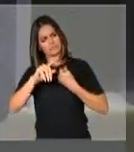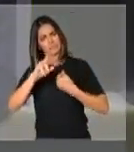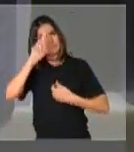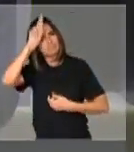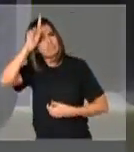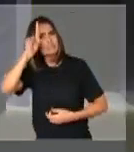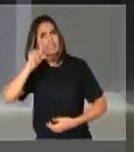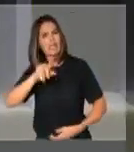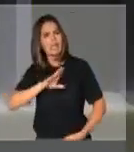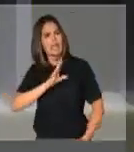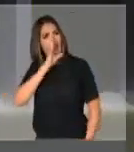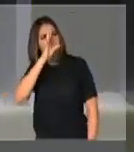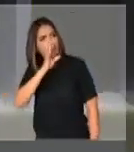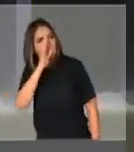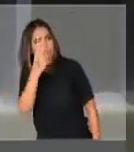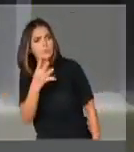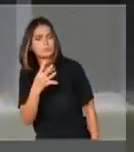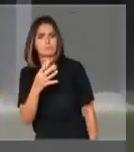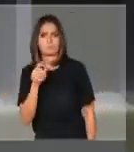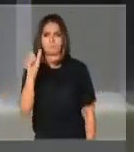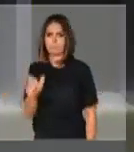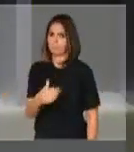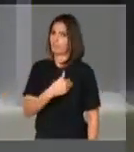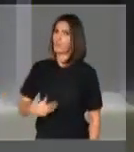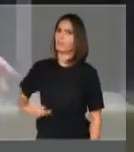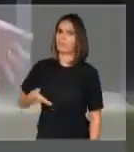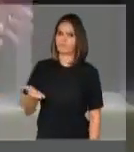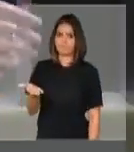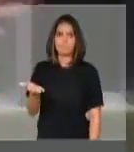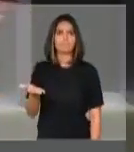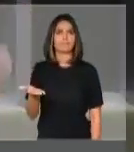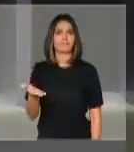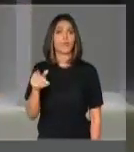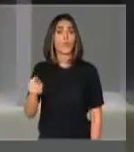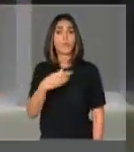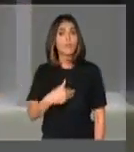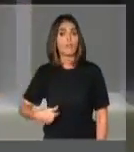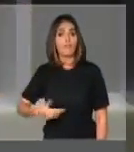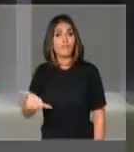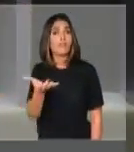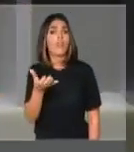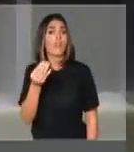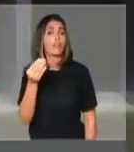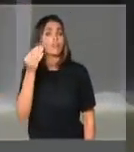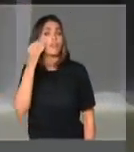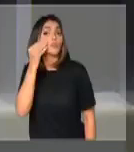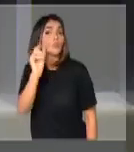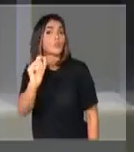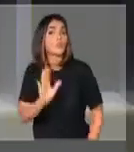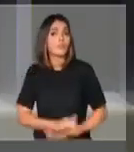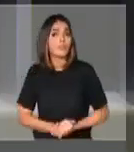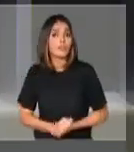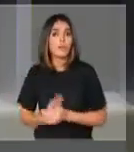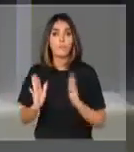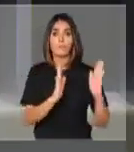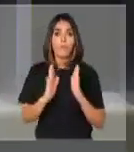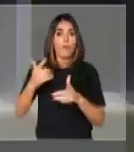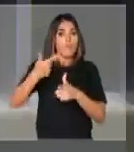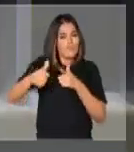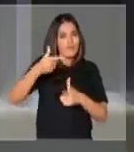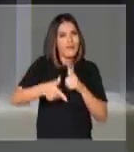absurdos cometidos pelo atual governo. O que o governo tenta, no momento de